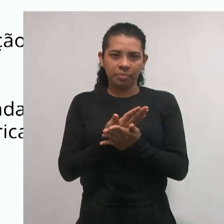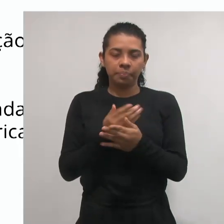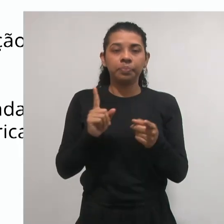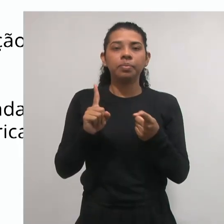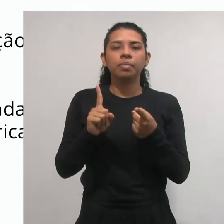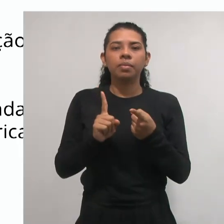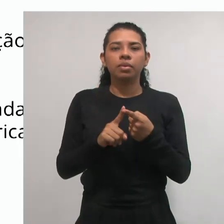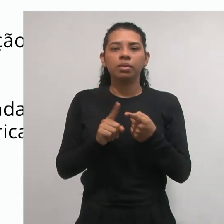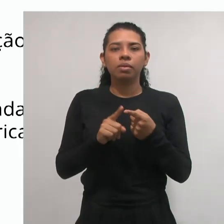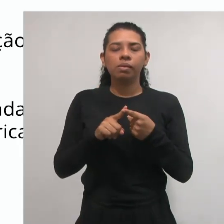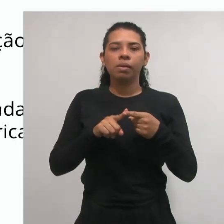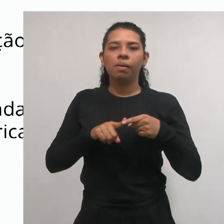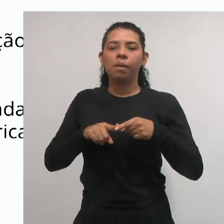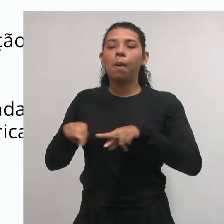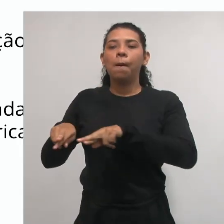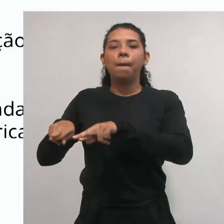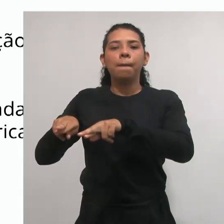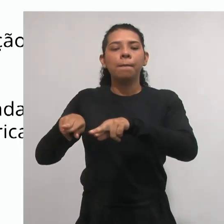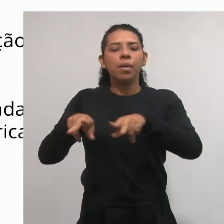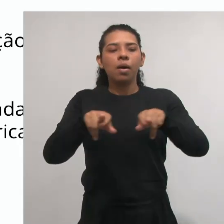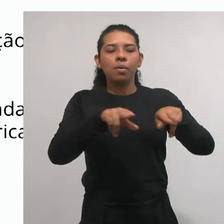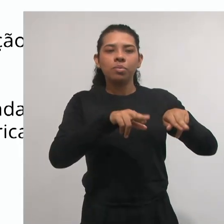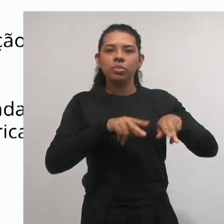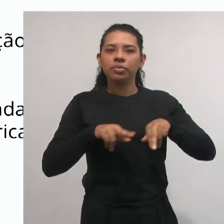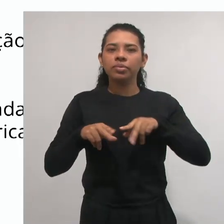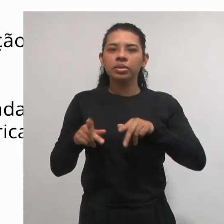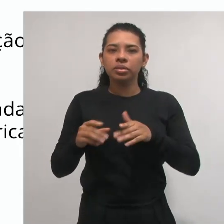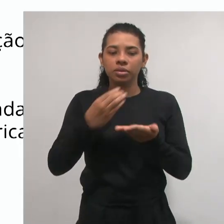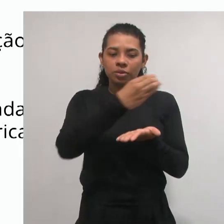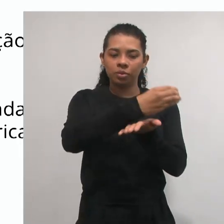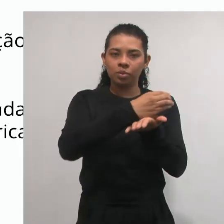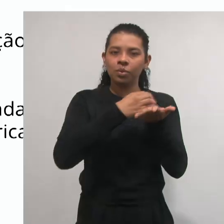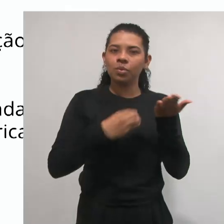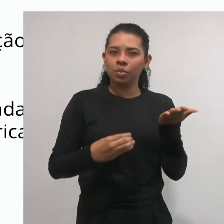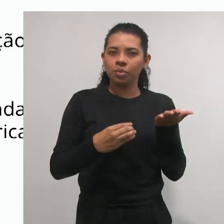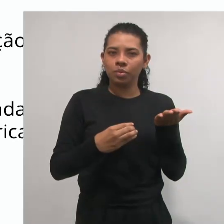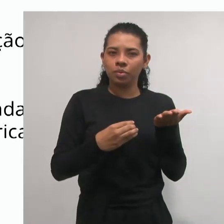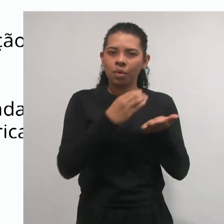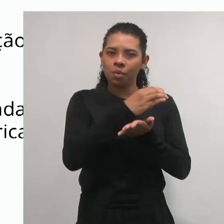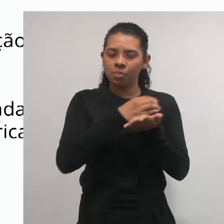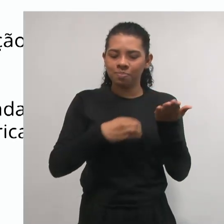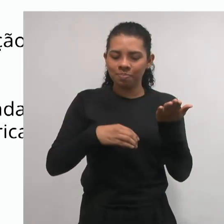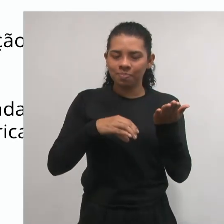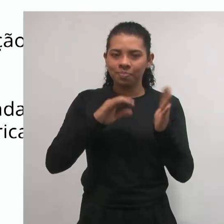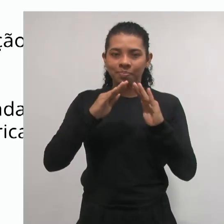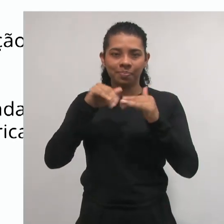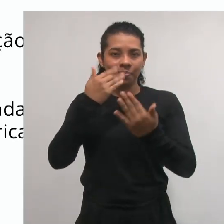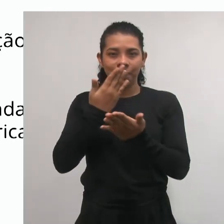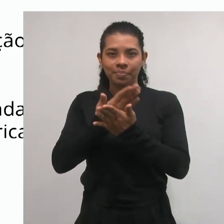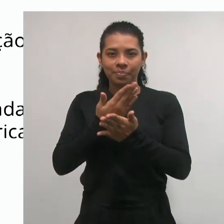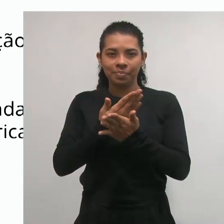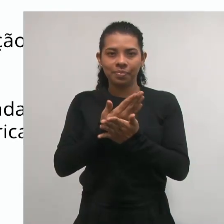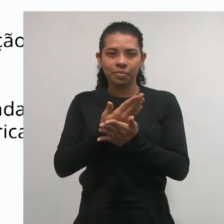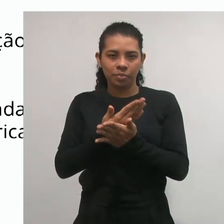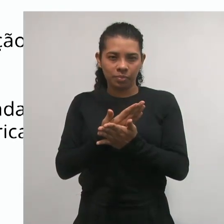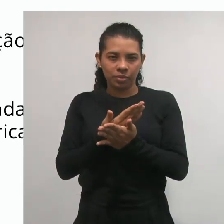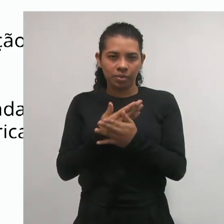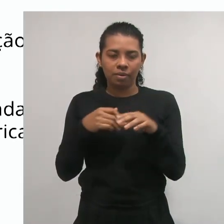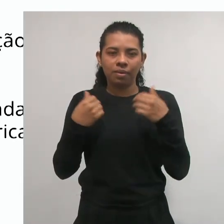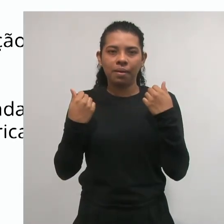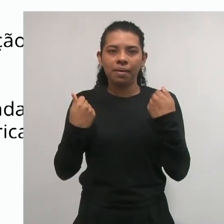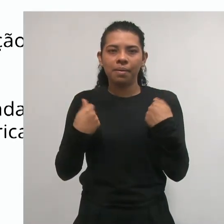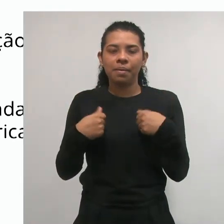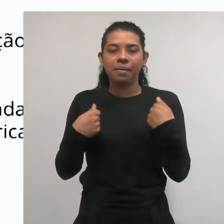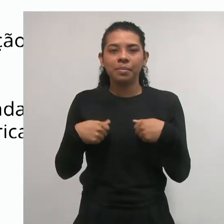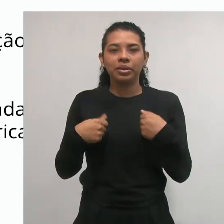Quando a gente pensa na diversidade de currículo, né, o currículo escolar, na